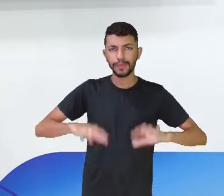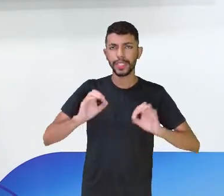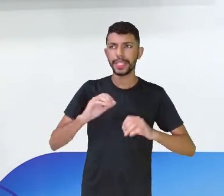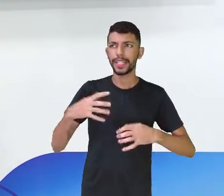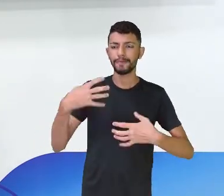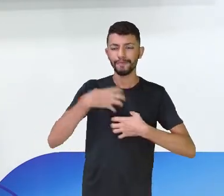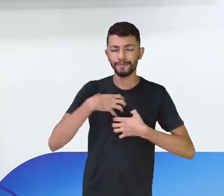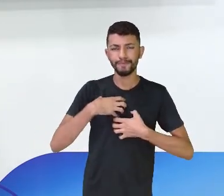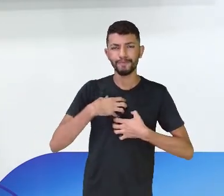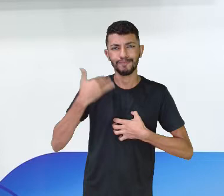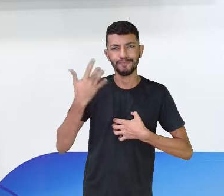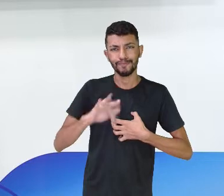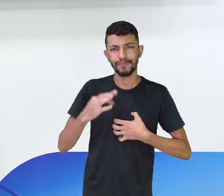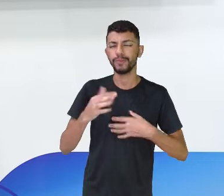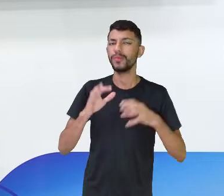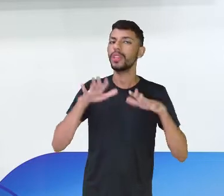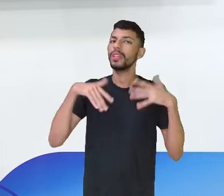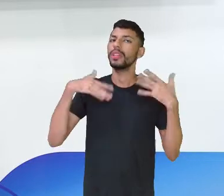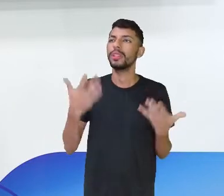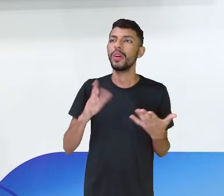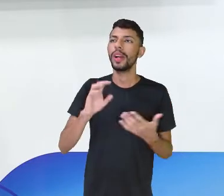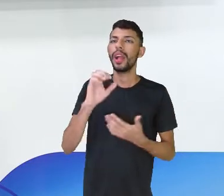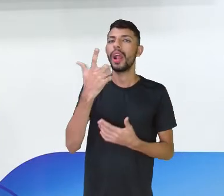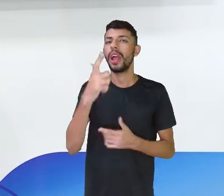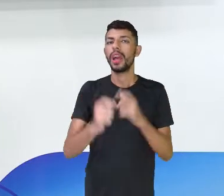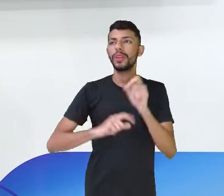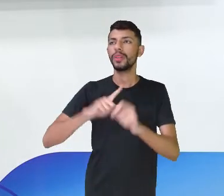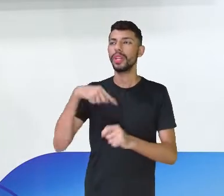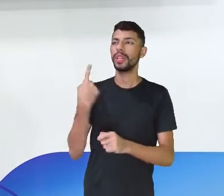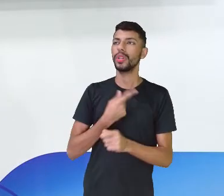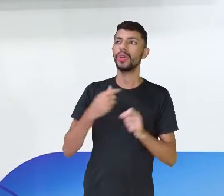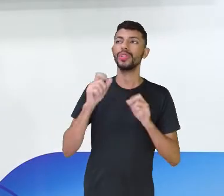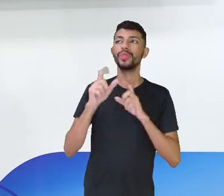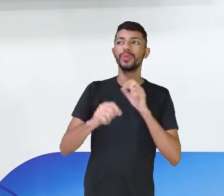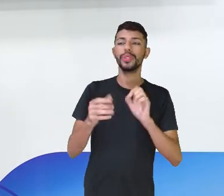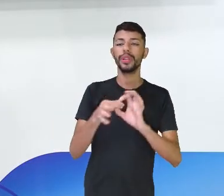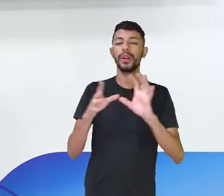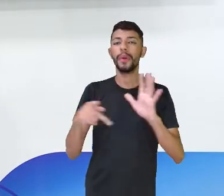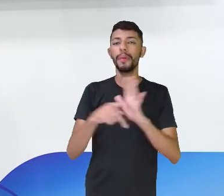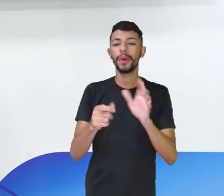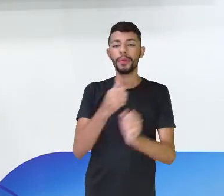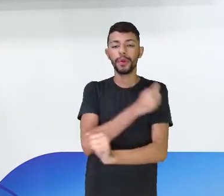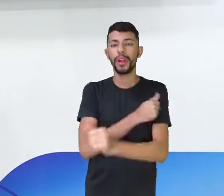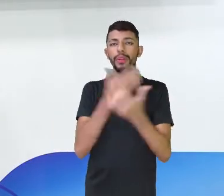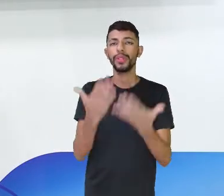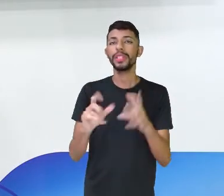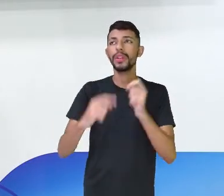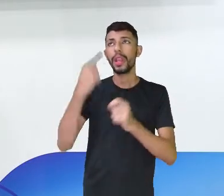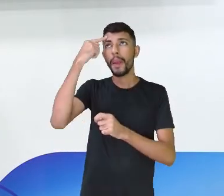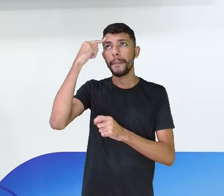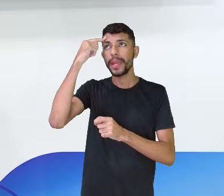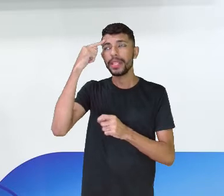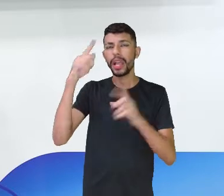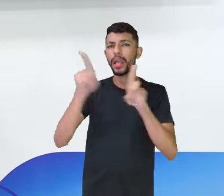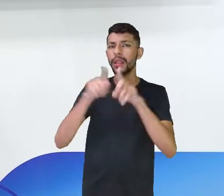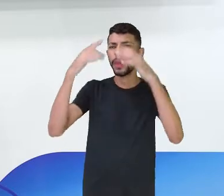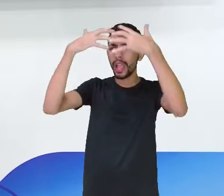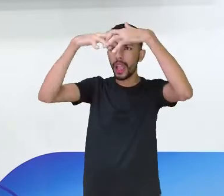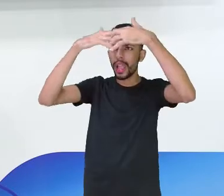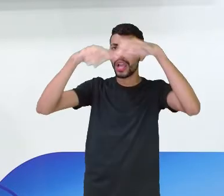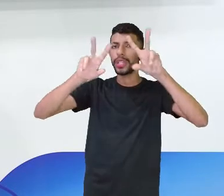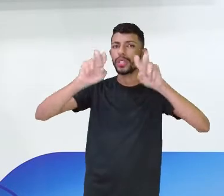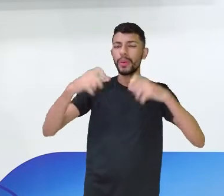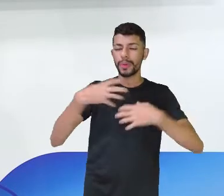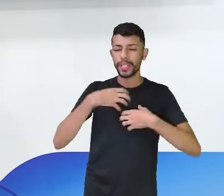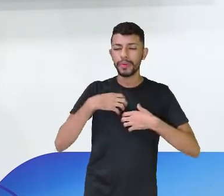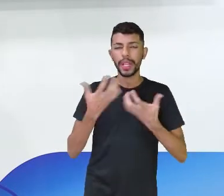gera dor, é obviamente que a gente está possibilitando para esse estudante pensar e refletir sobre essas sensações que ele não quer e